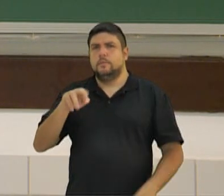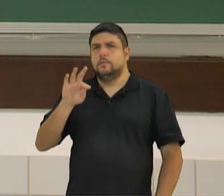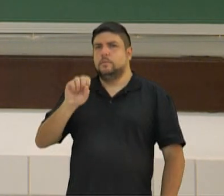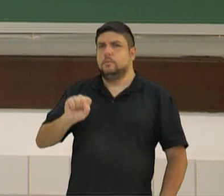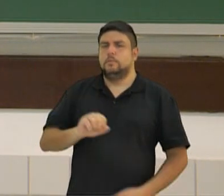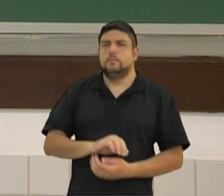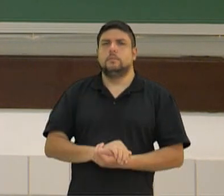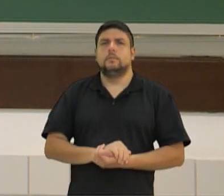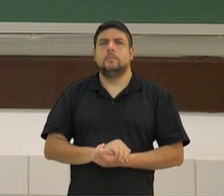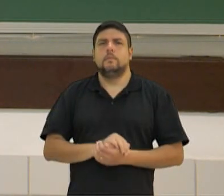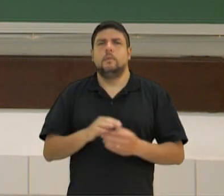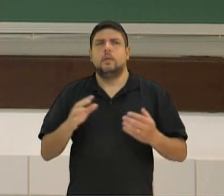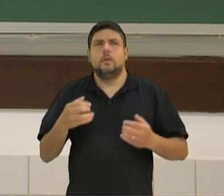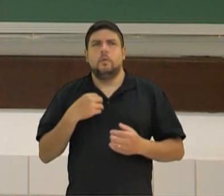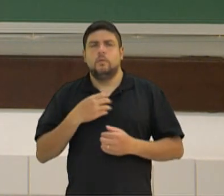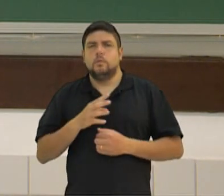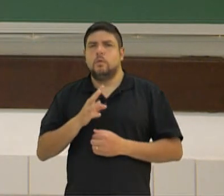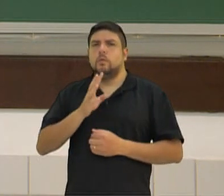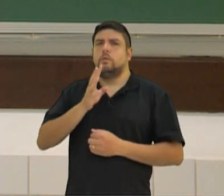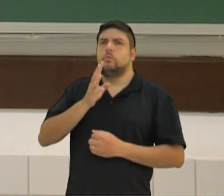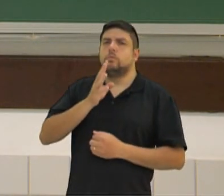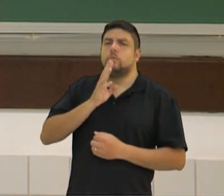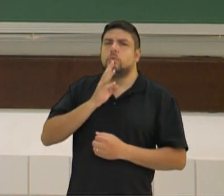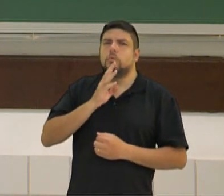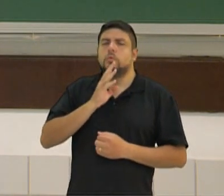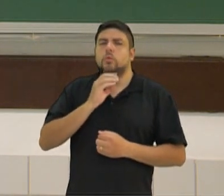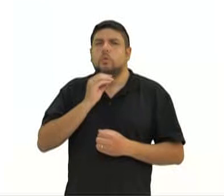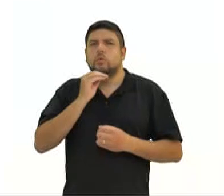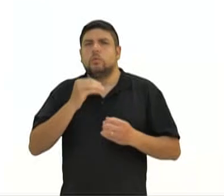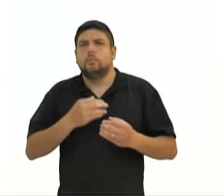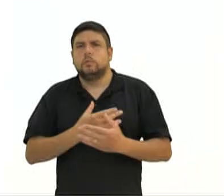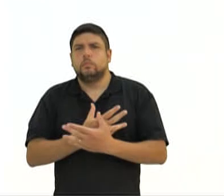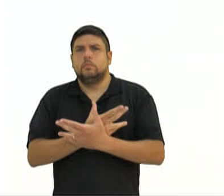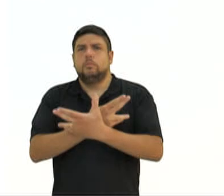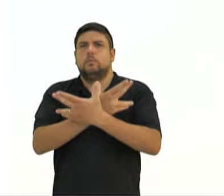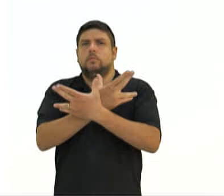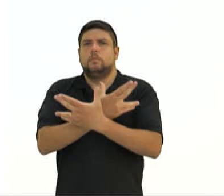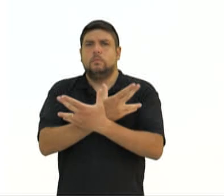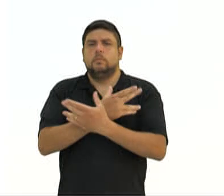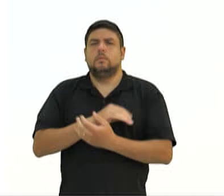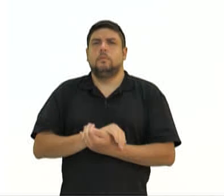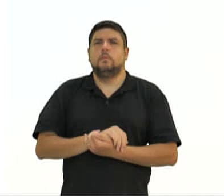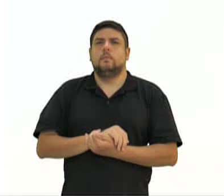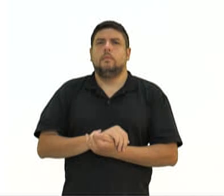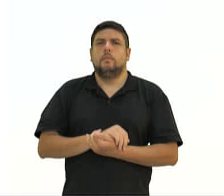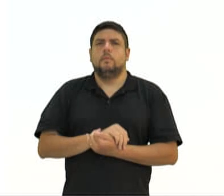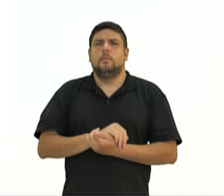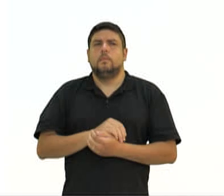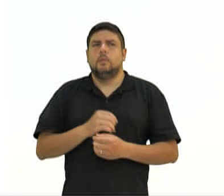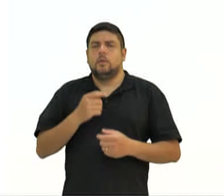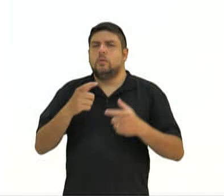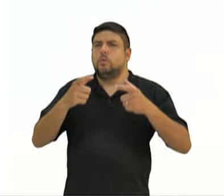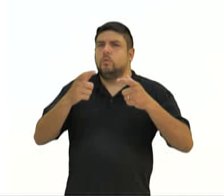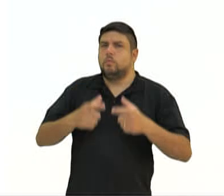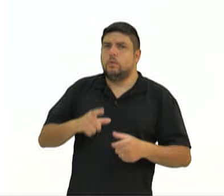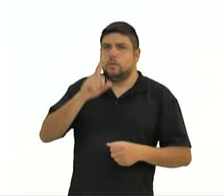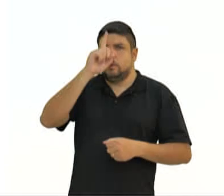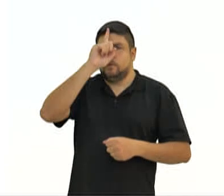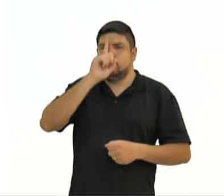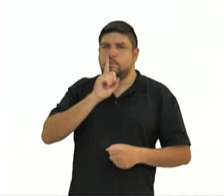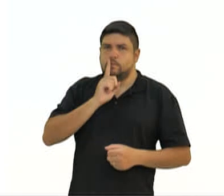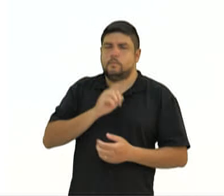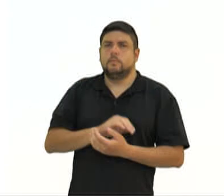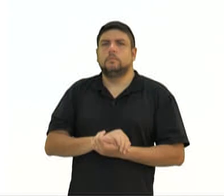conhecer agora os povos incas. Eles estão situados aqui em amarelo. Observem